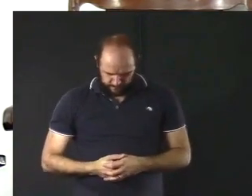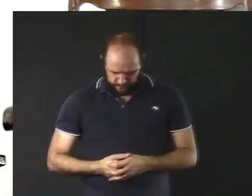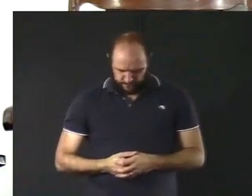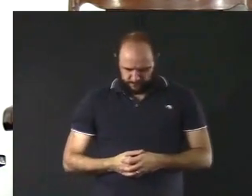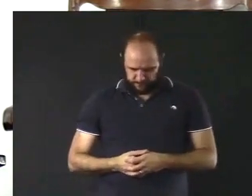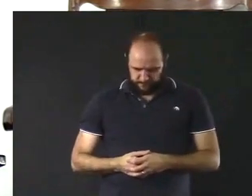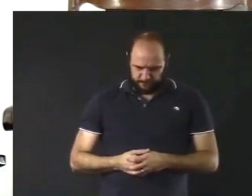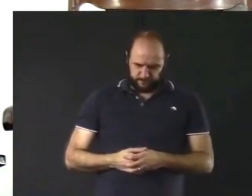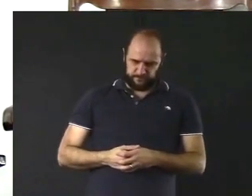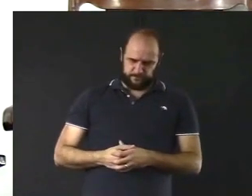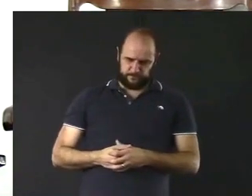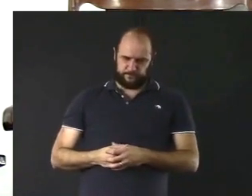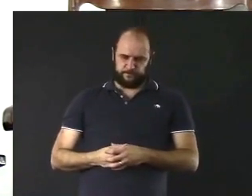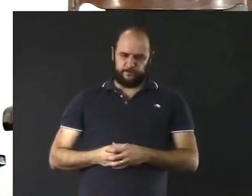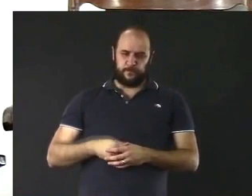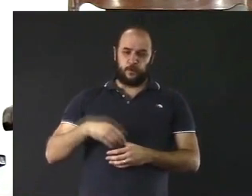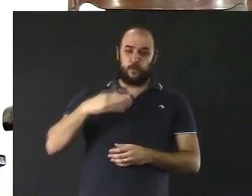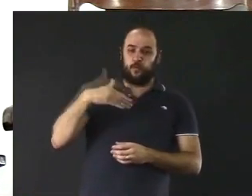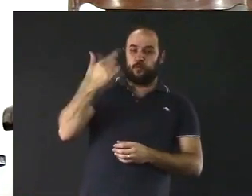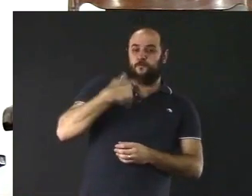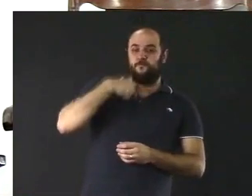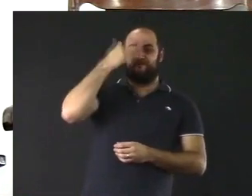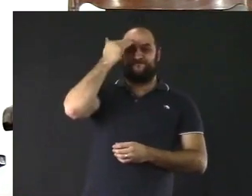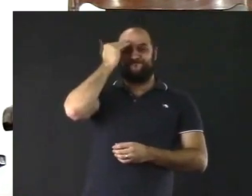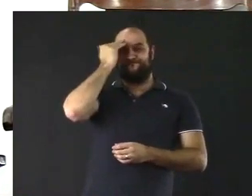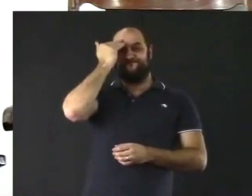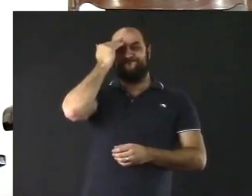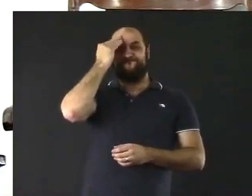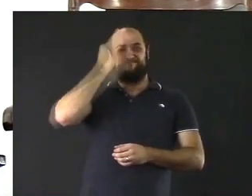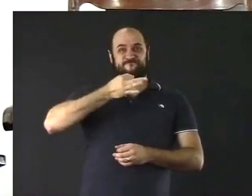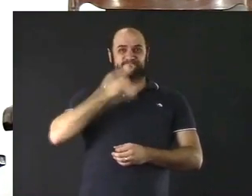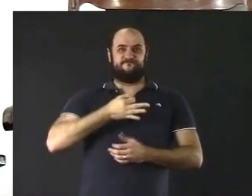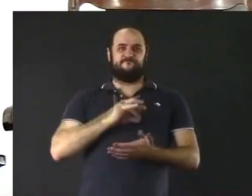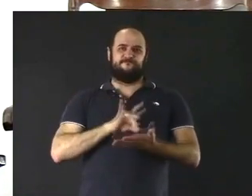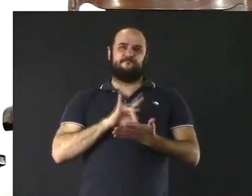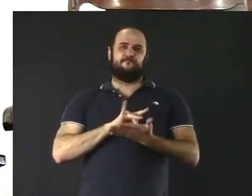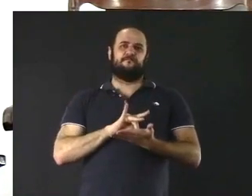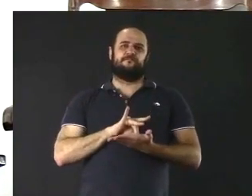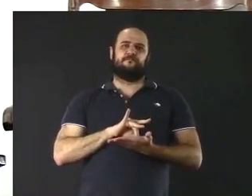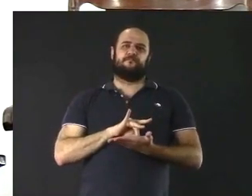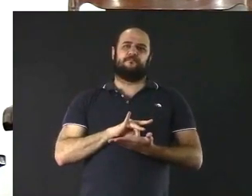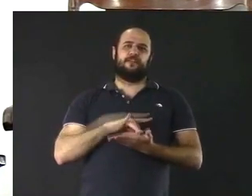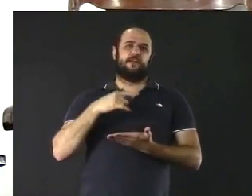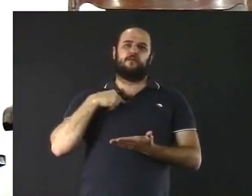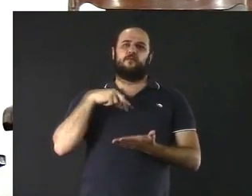quando eu entendo essa realidade, eu não vou